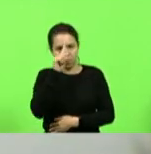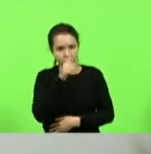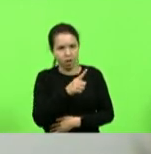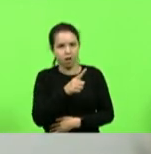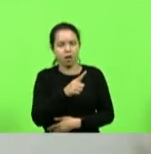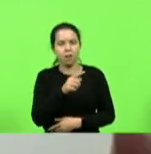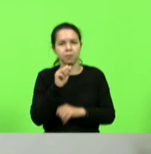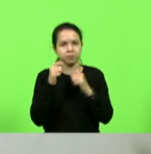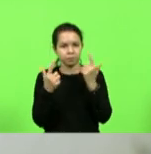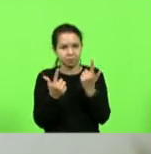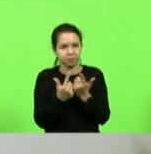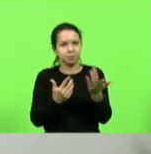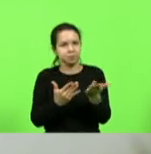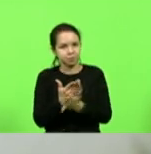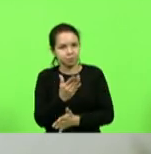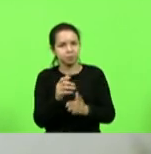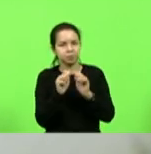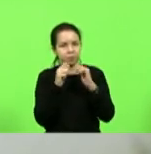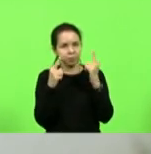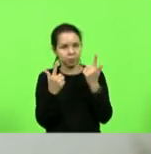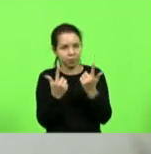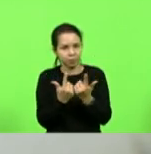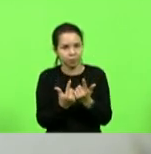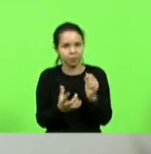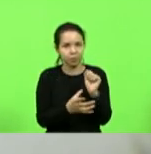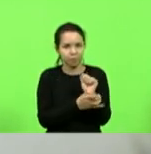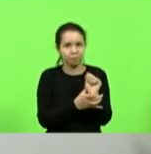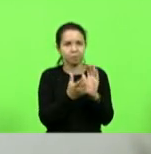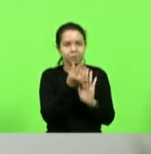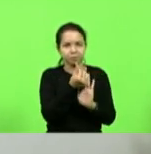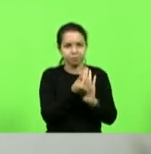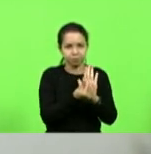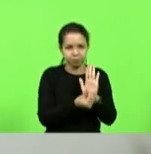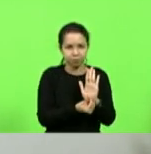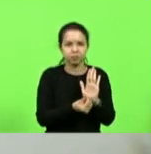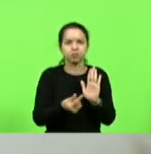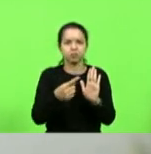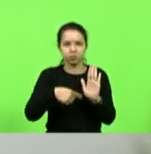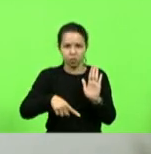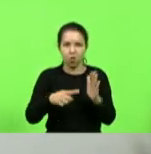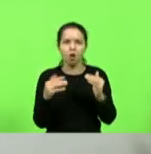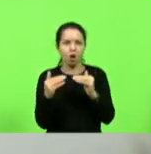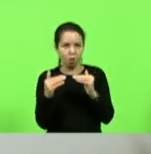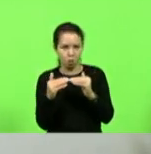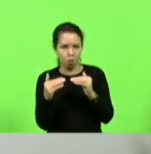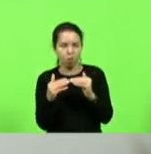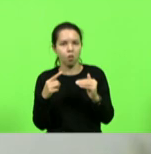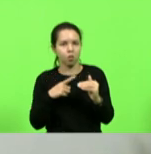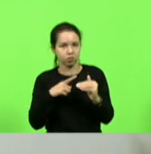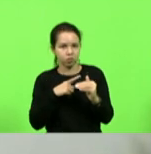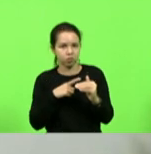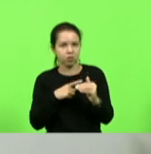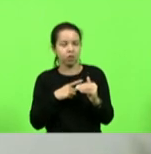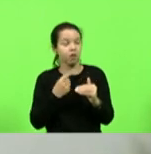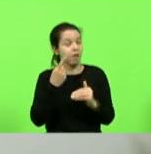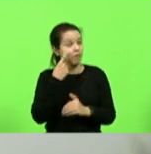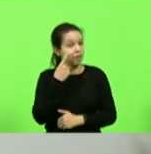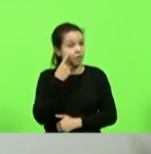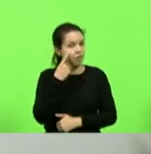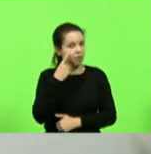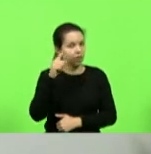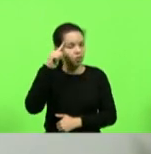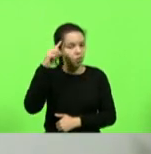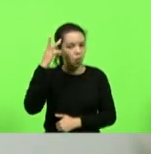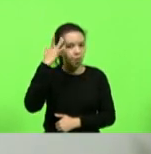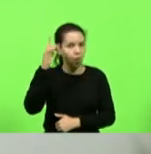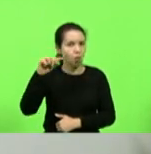aprovar na LESC, vamos garantir o orçamento. Nisso nós temos acordo. Eu quero ver no dia seguinte, quando nós